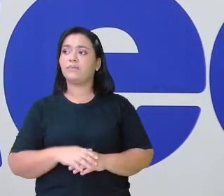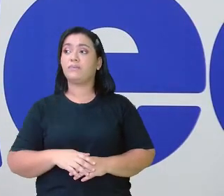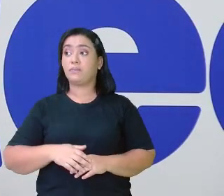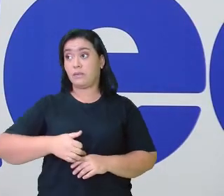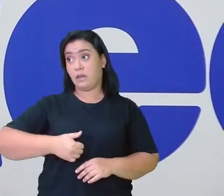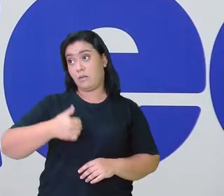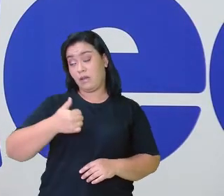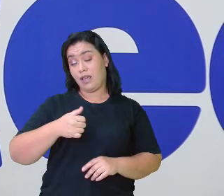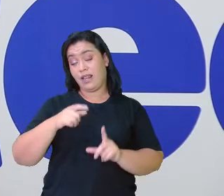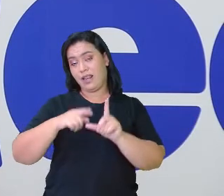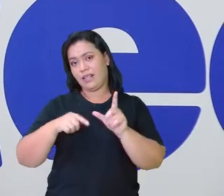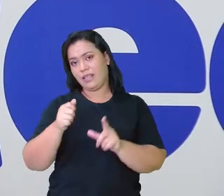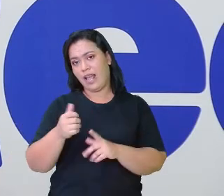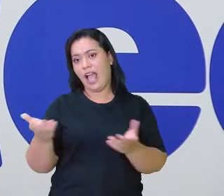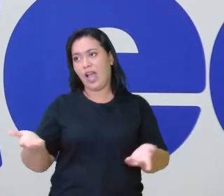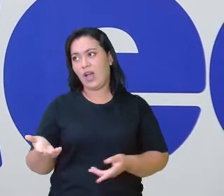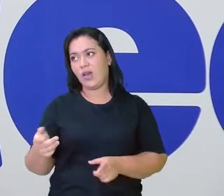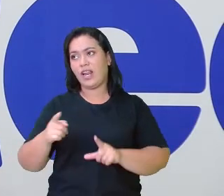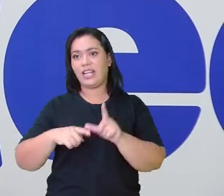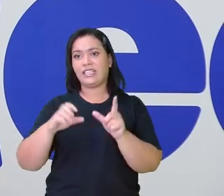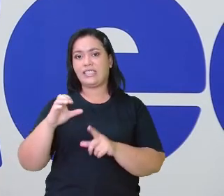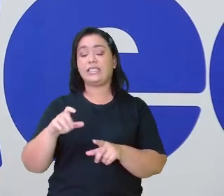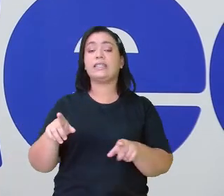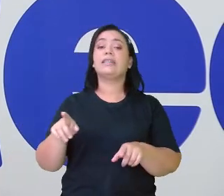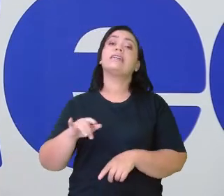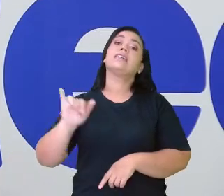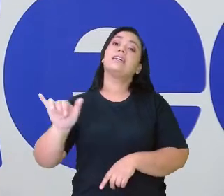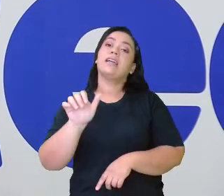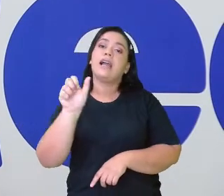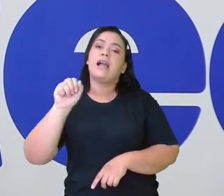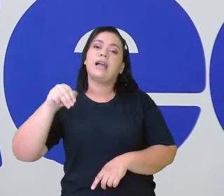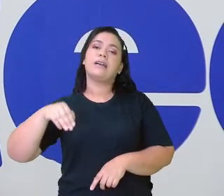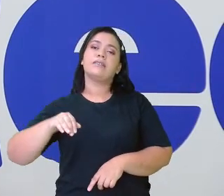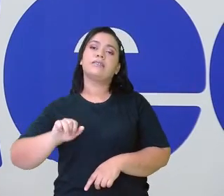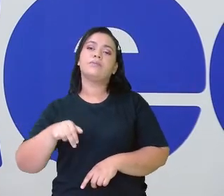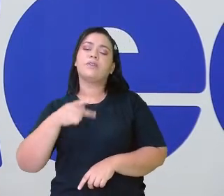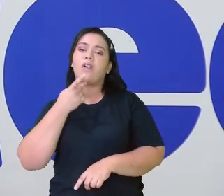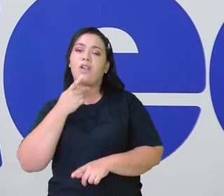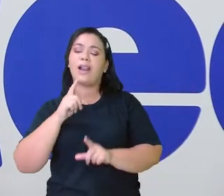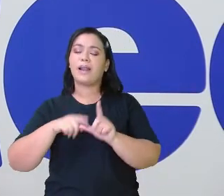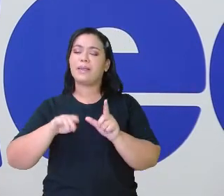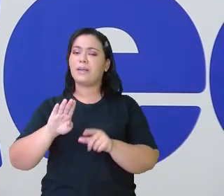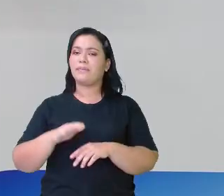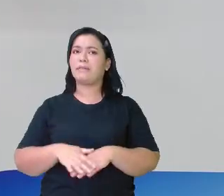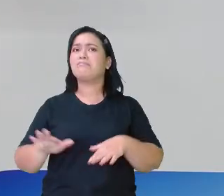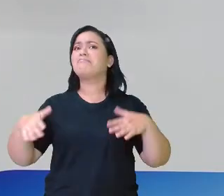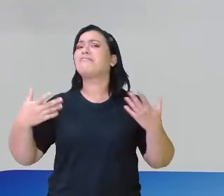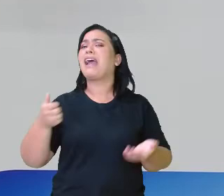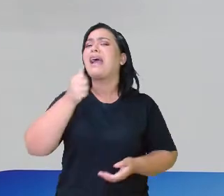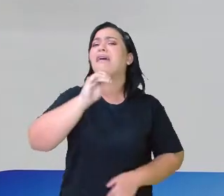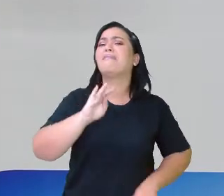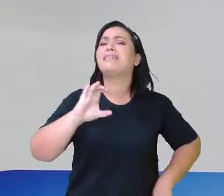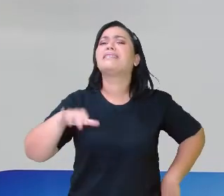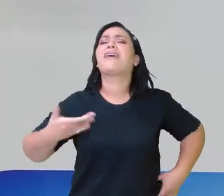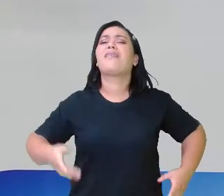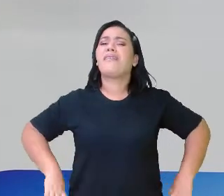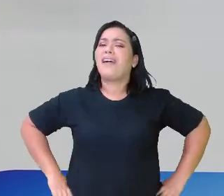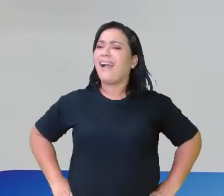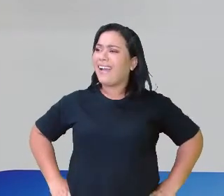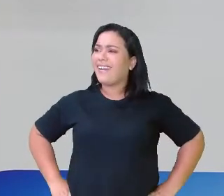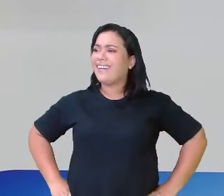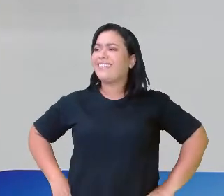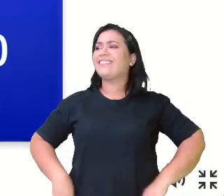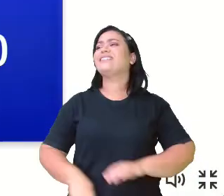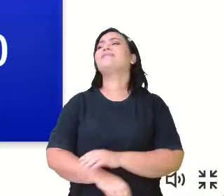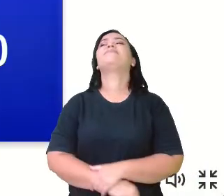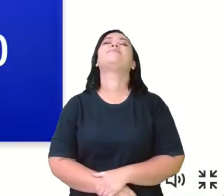botou letra A, agora ela botou letra C. E a Yasmin colocou letra B. Eita! A, B ou C? Vamos na A pra ver se a gente confere